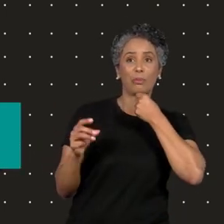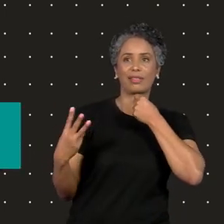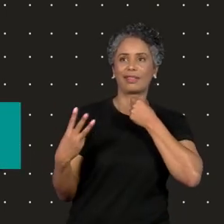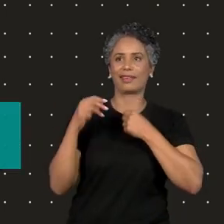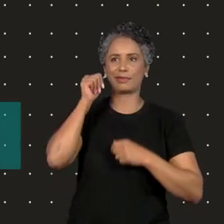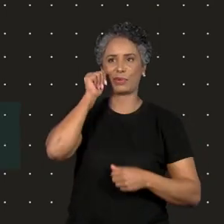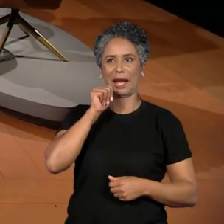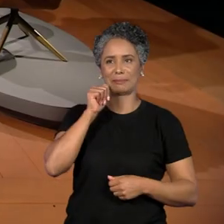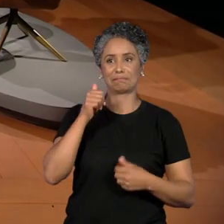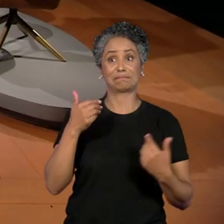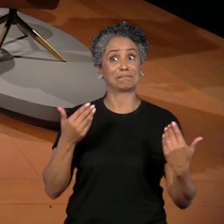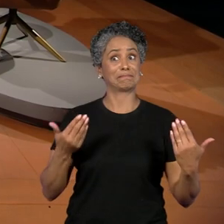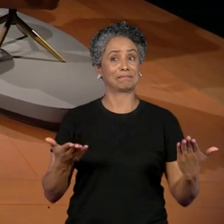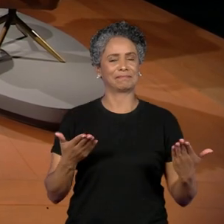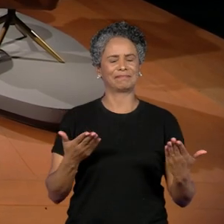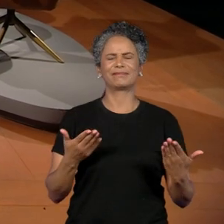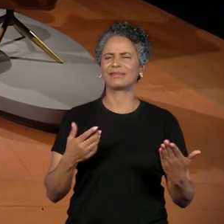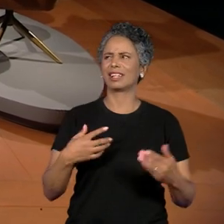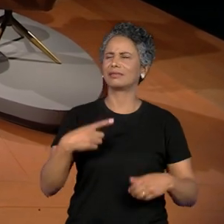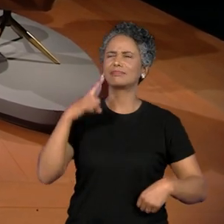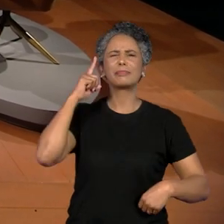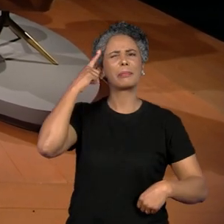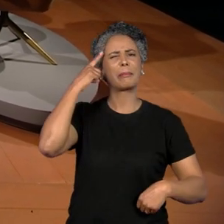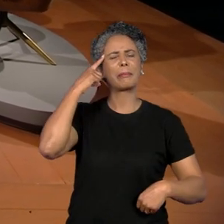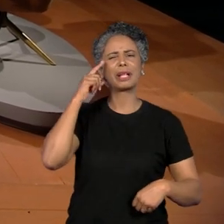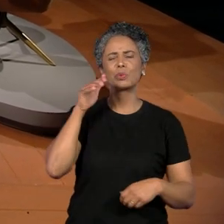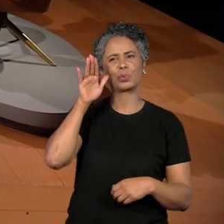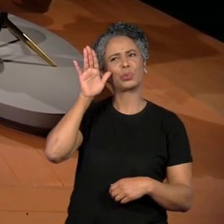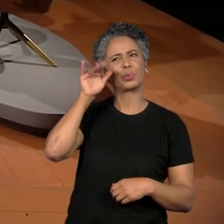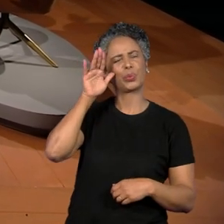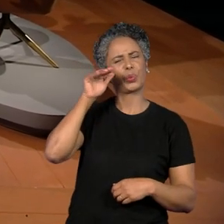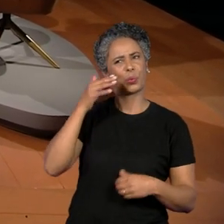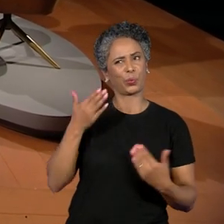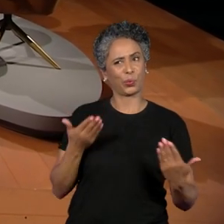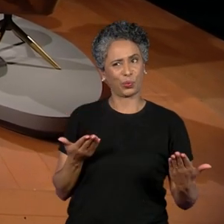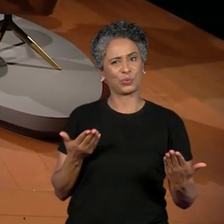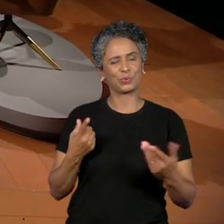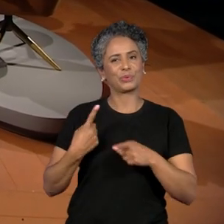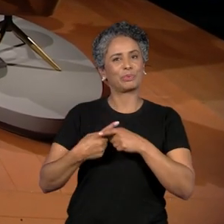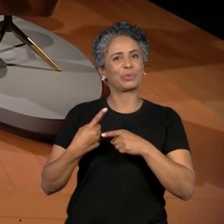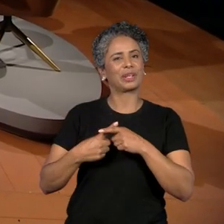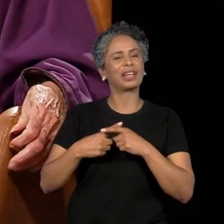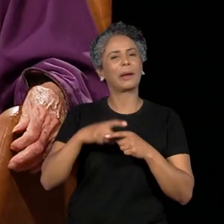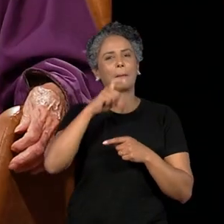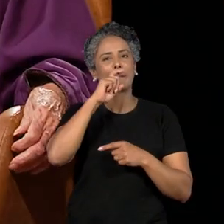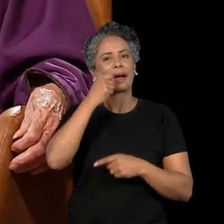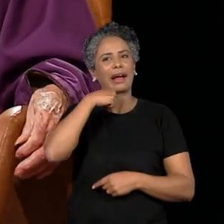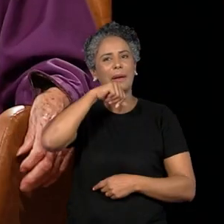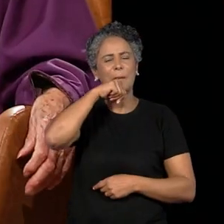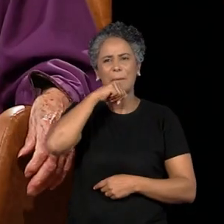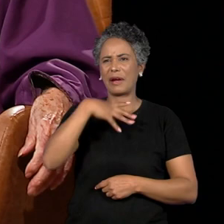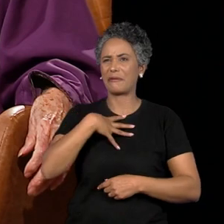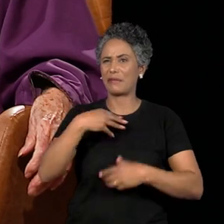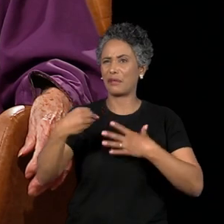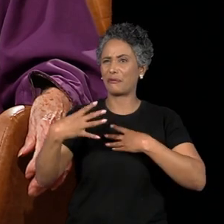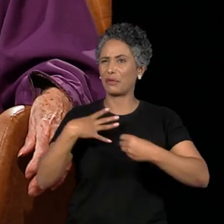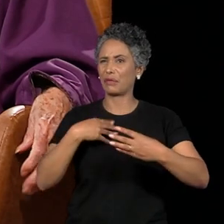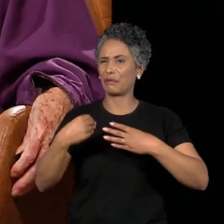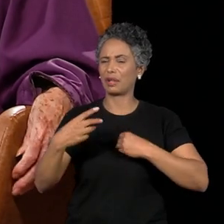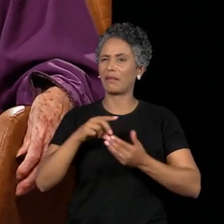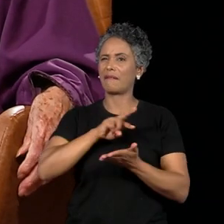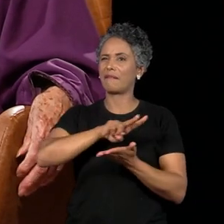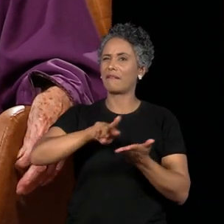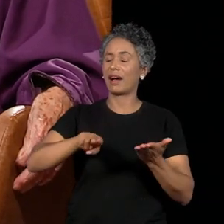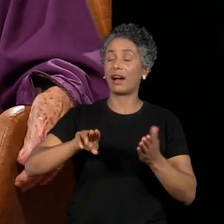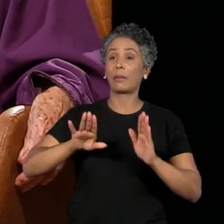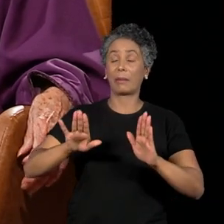E outra curiosidade que praticamente o grande público não sabe, é que eu